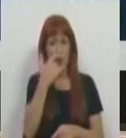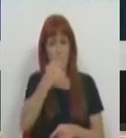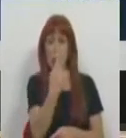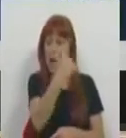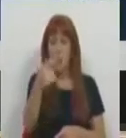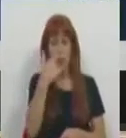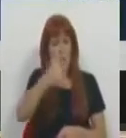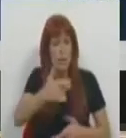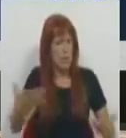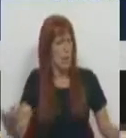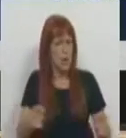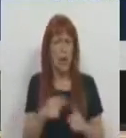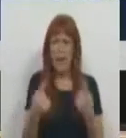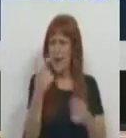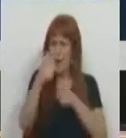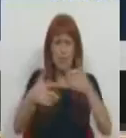cada um dos seres humanos,